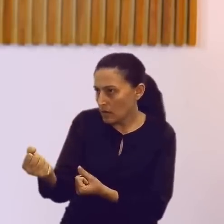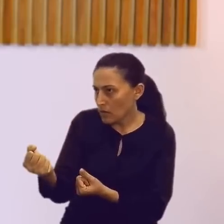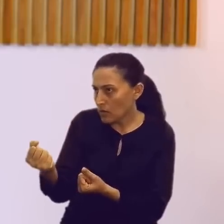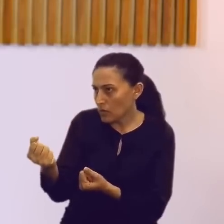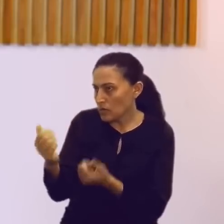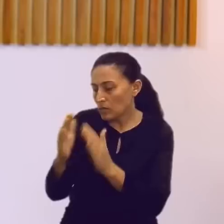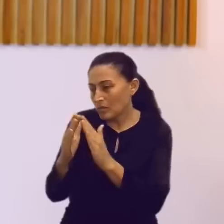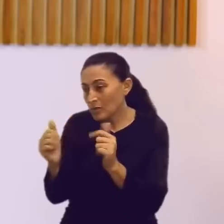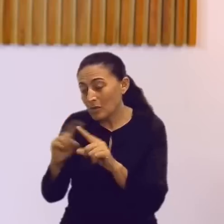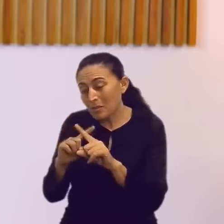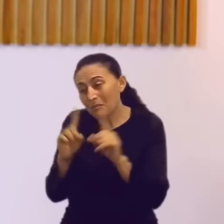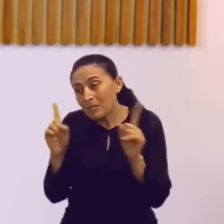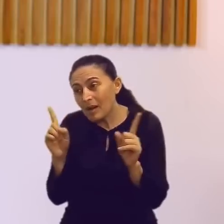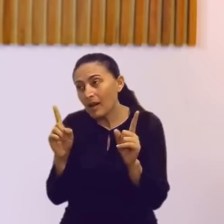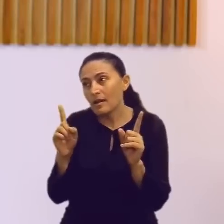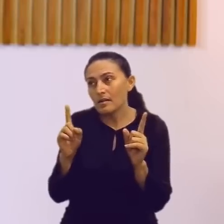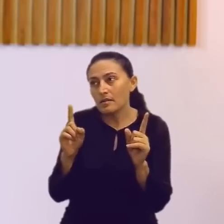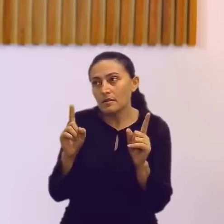com uma condição.